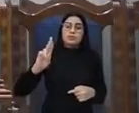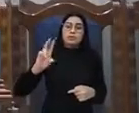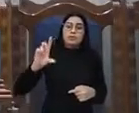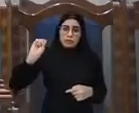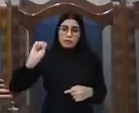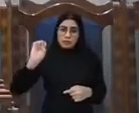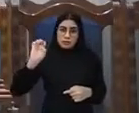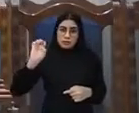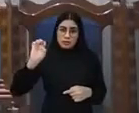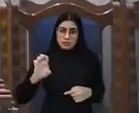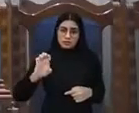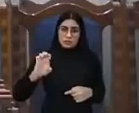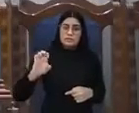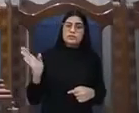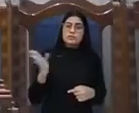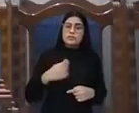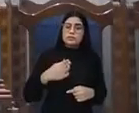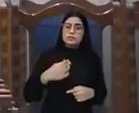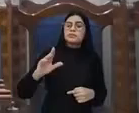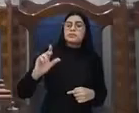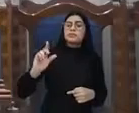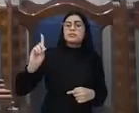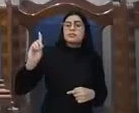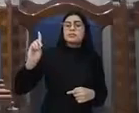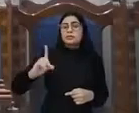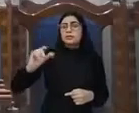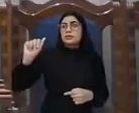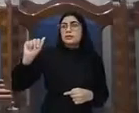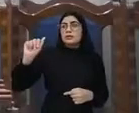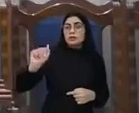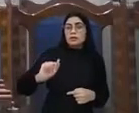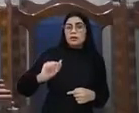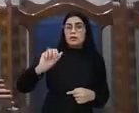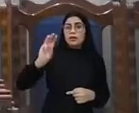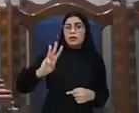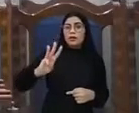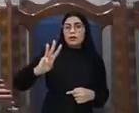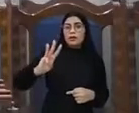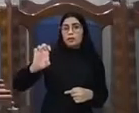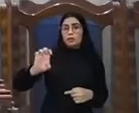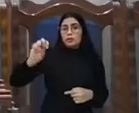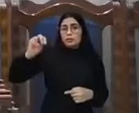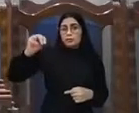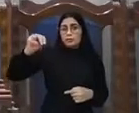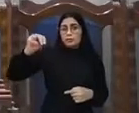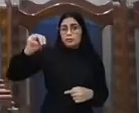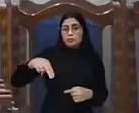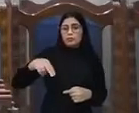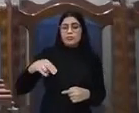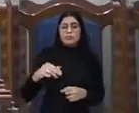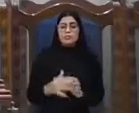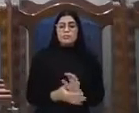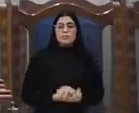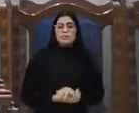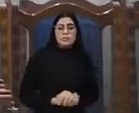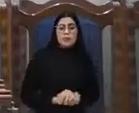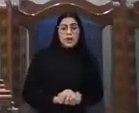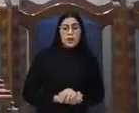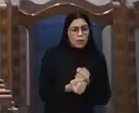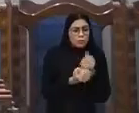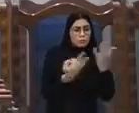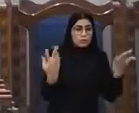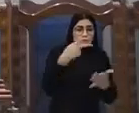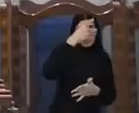das espécies, muita gente deixou de servir a este Deus, de adorar a este Deus,